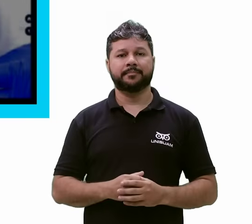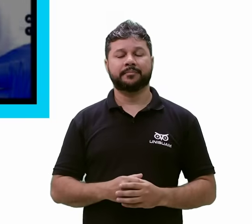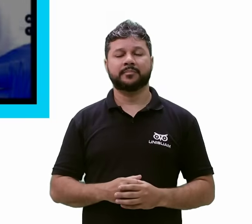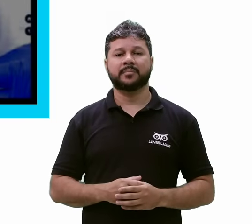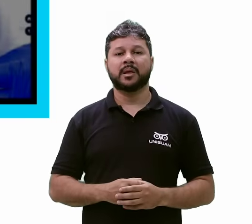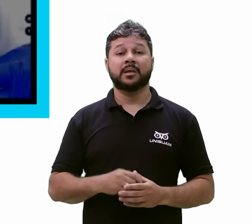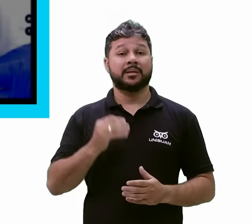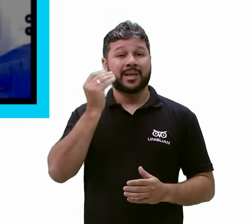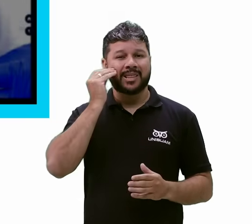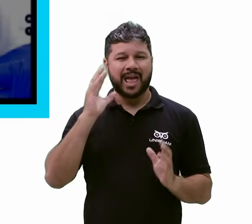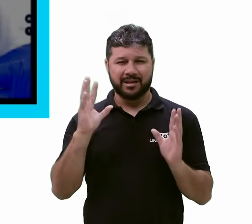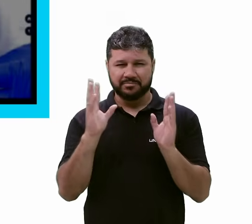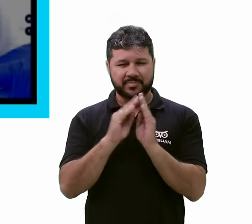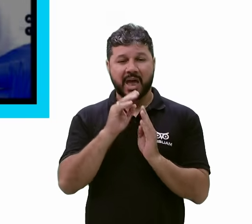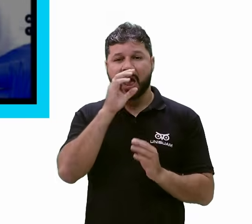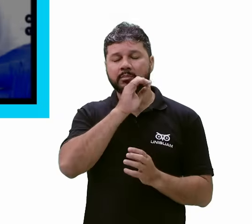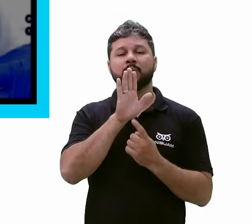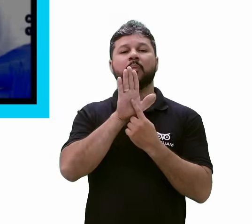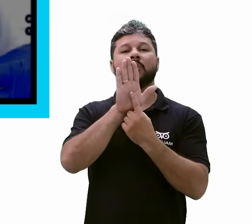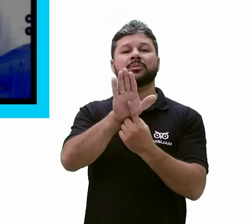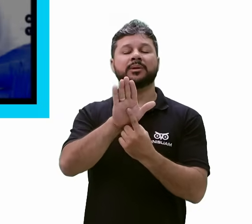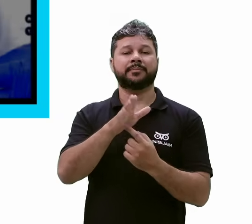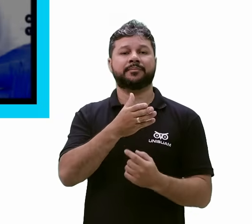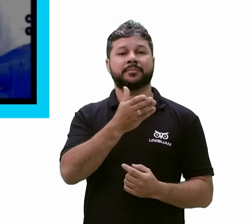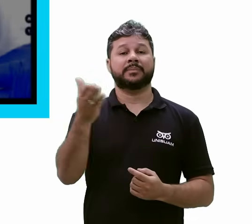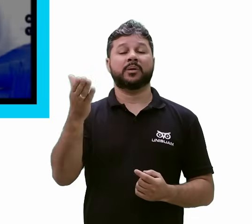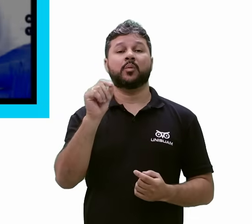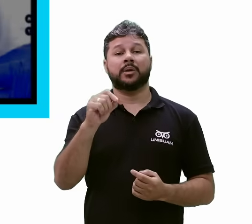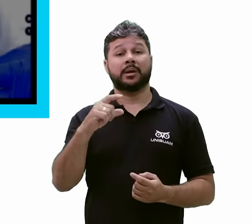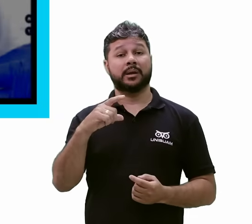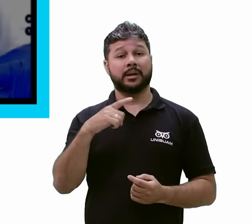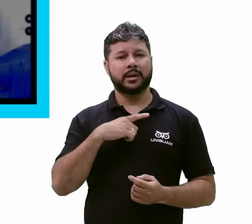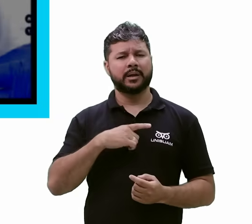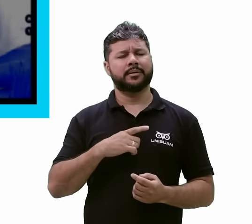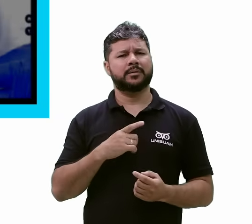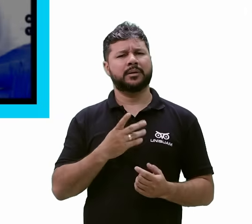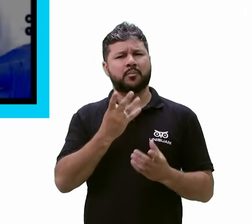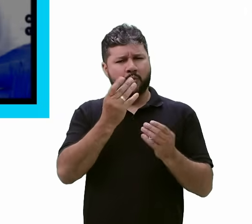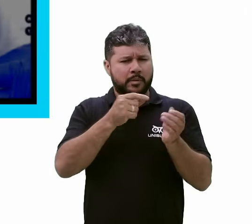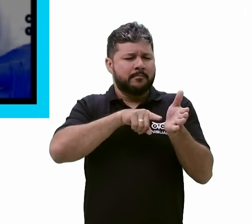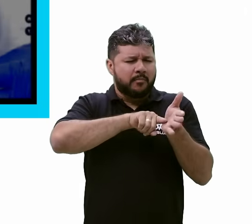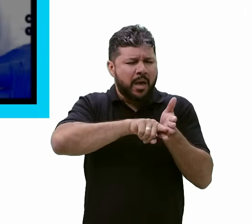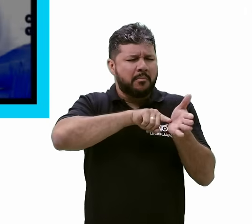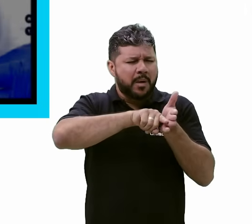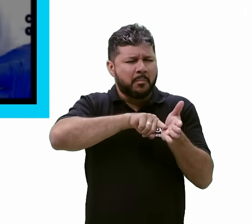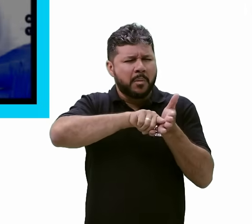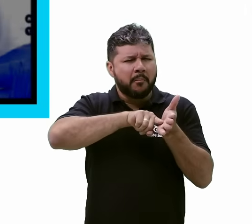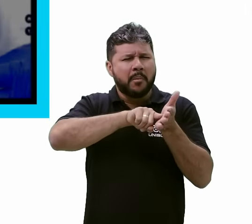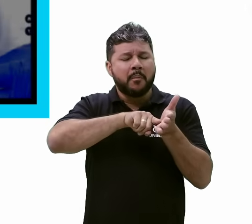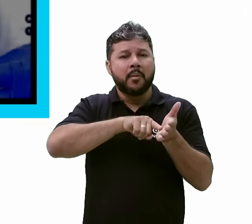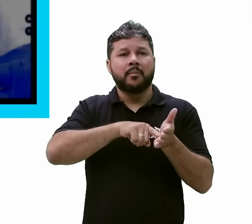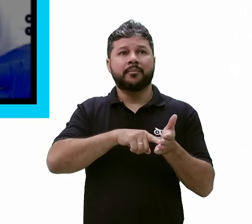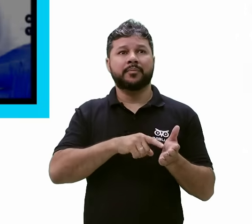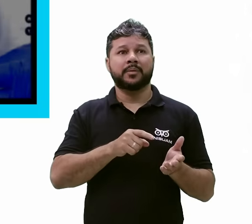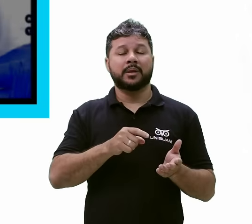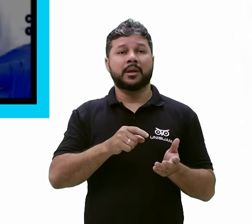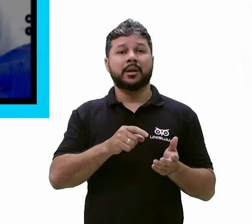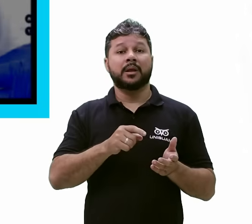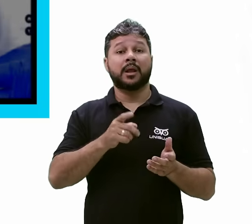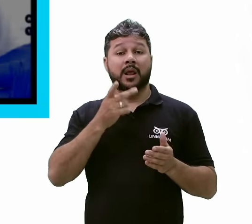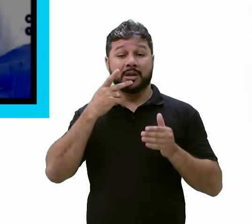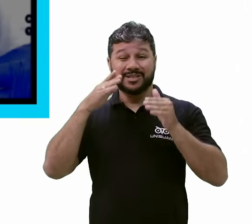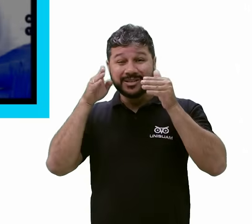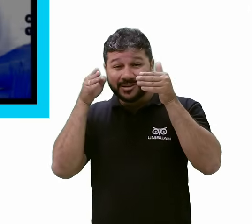Bom, rapidamente, eu só queria mostrar para vocês aqui, nós temos já muitas pesquisas, tá? Não temos muitas